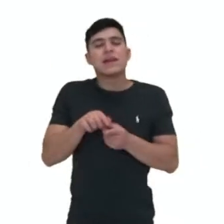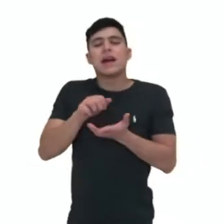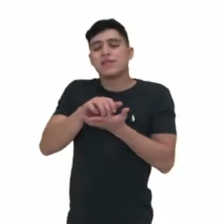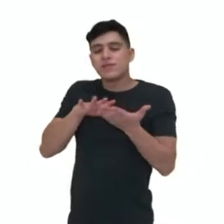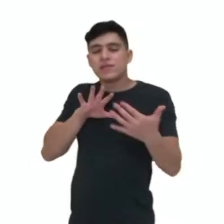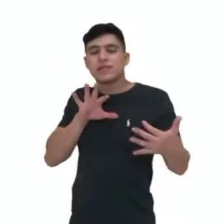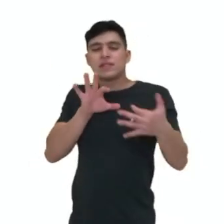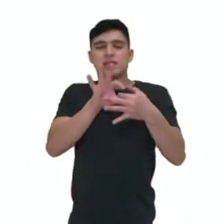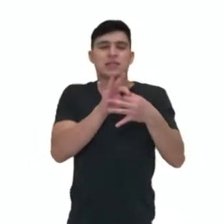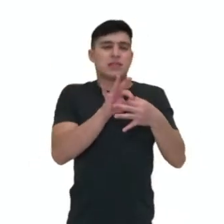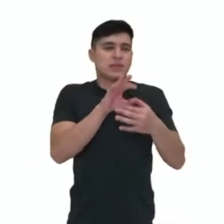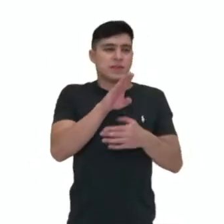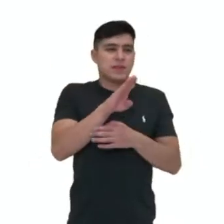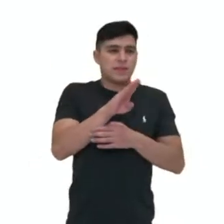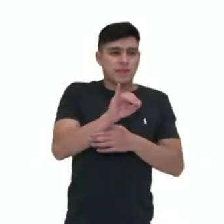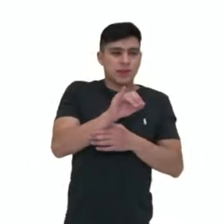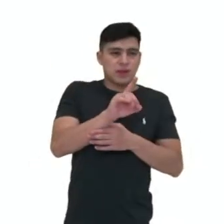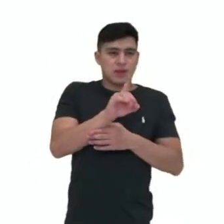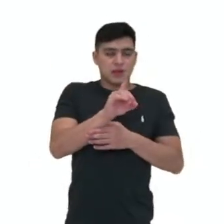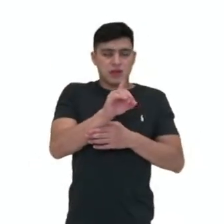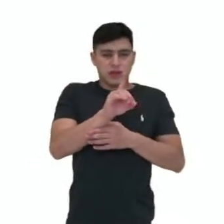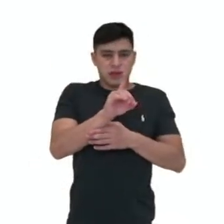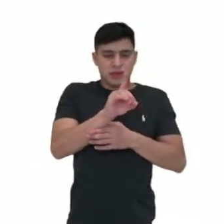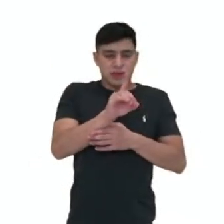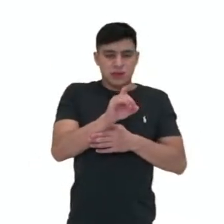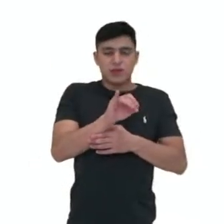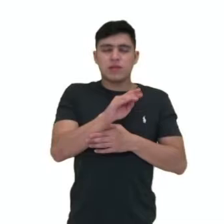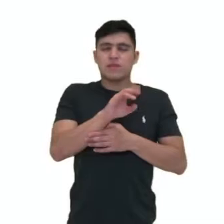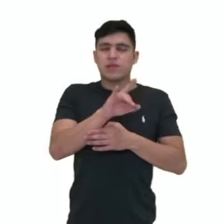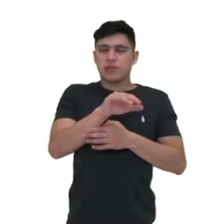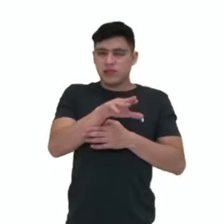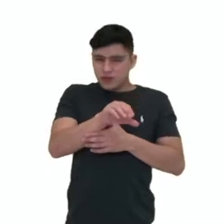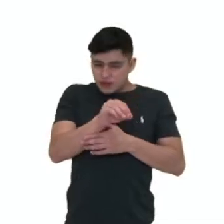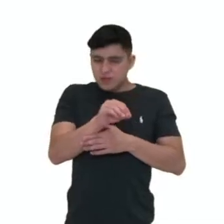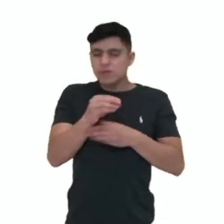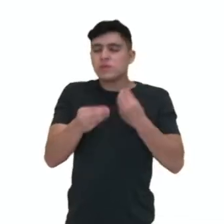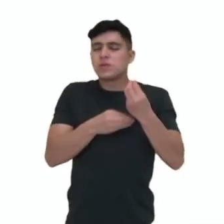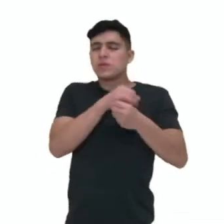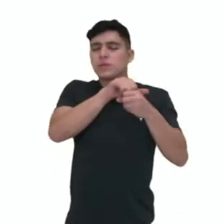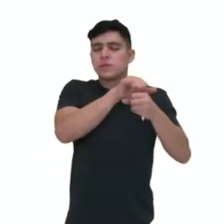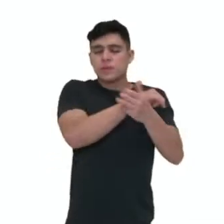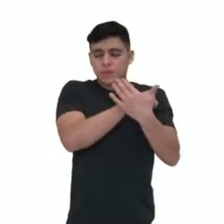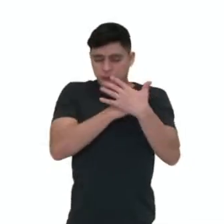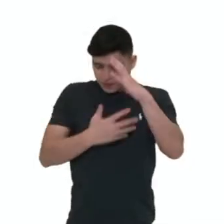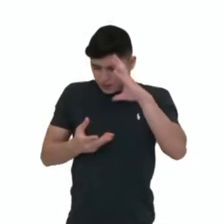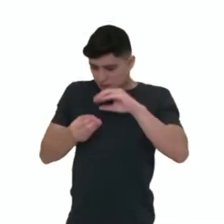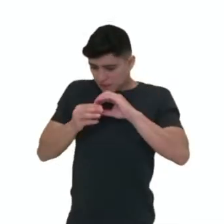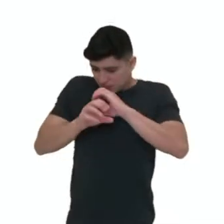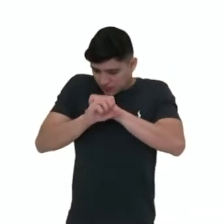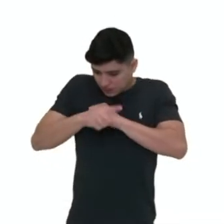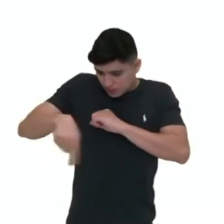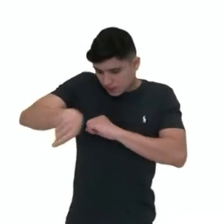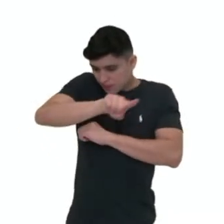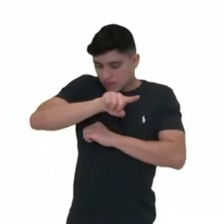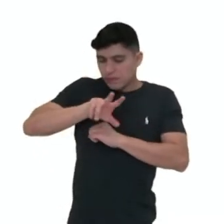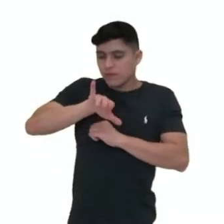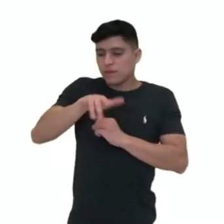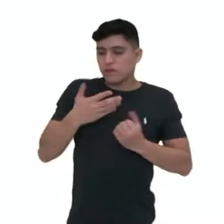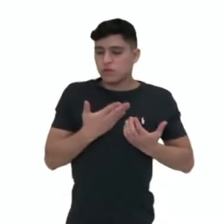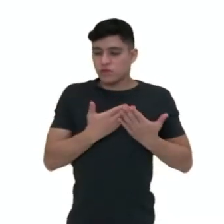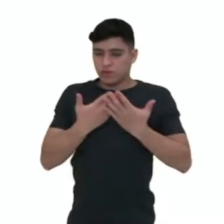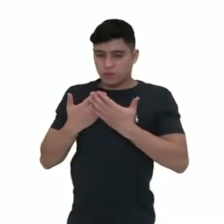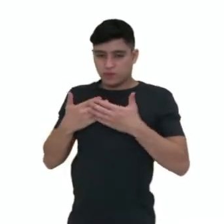gente vai entender mecanismos que a gente tem em mãos para poder fazer esses tipos de estudos, né?